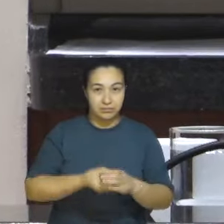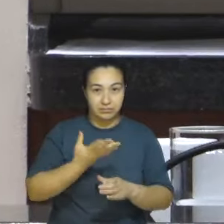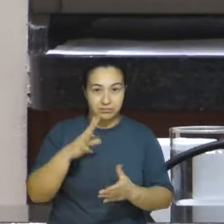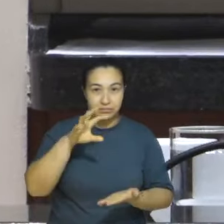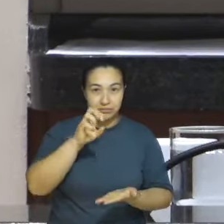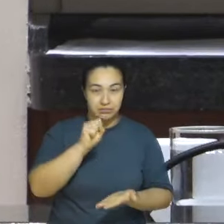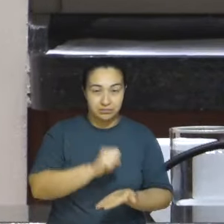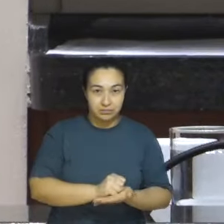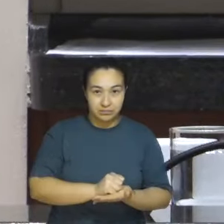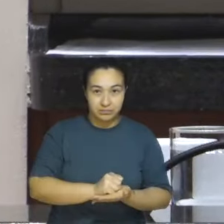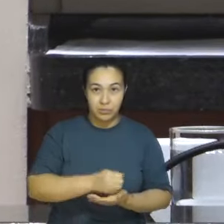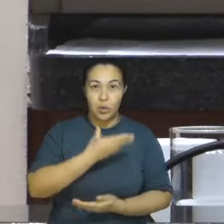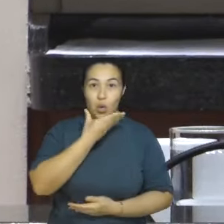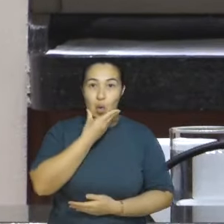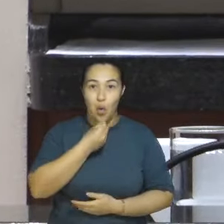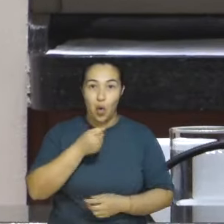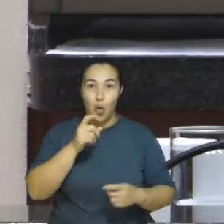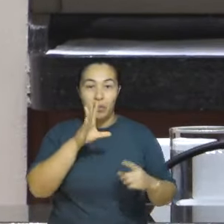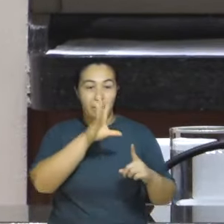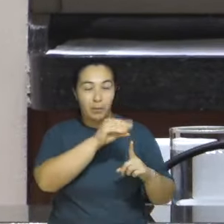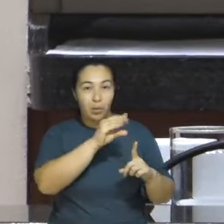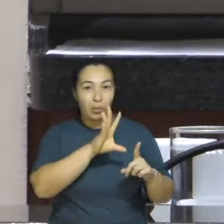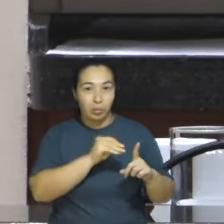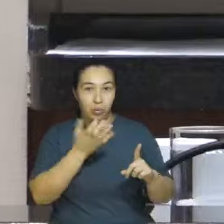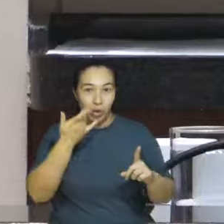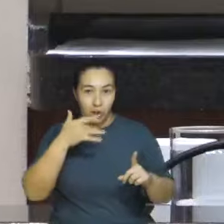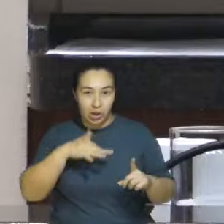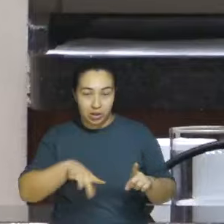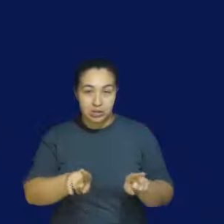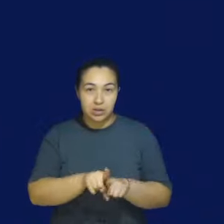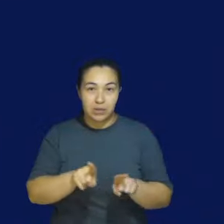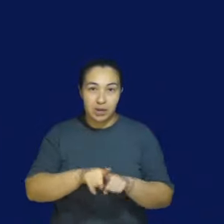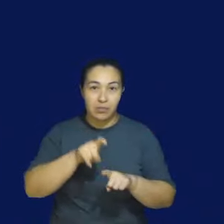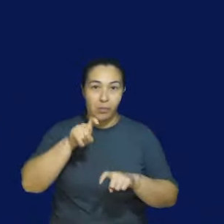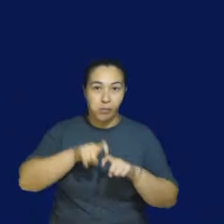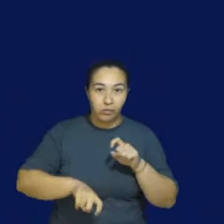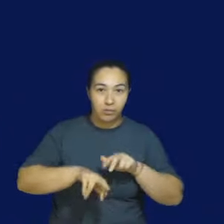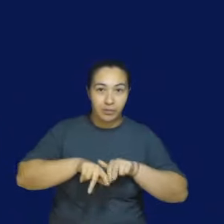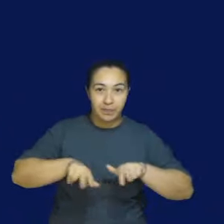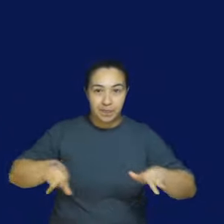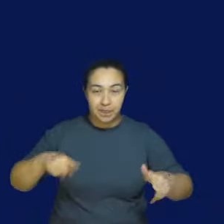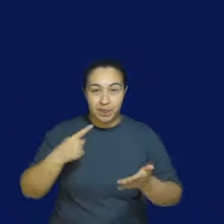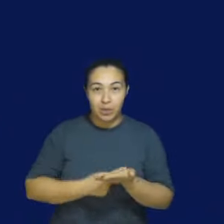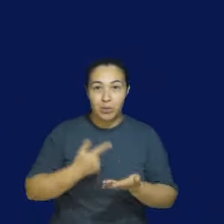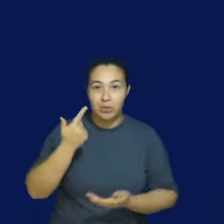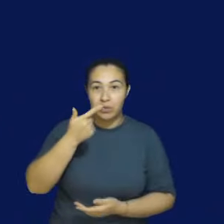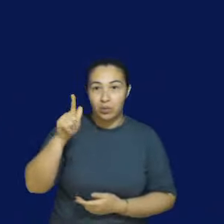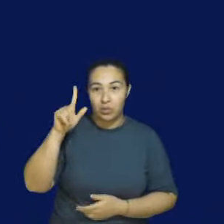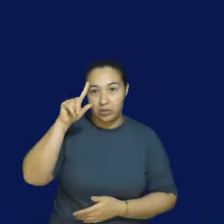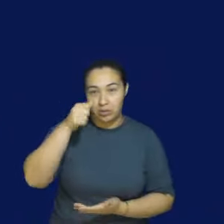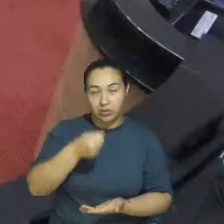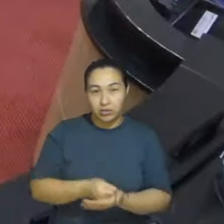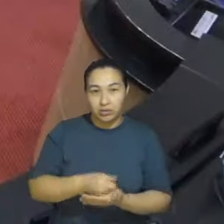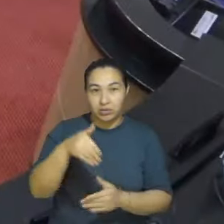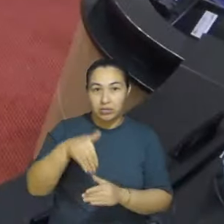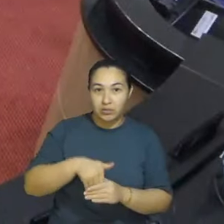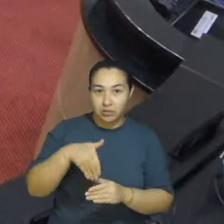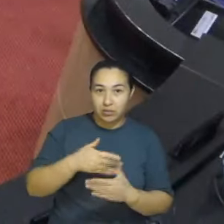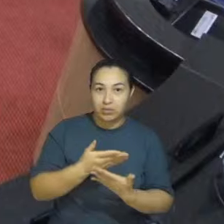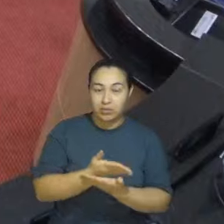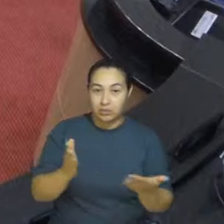de pedófilos e de agressores sexuais no Estado de Santa Catarina e adota outras providências. Em votação. Deputados